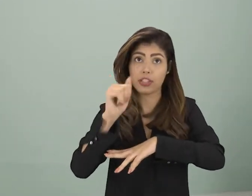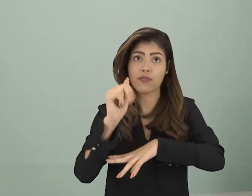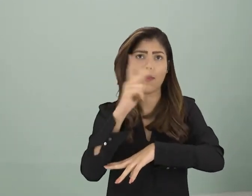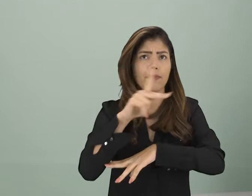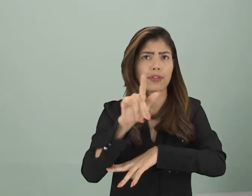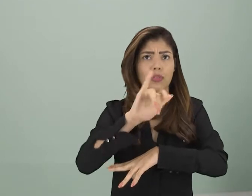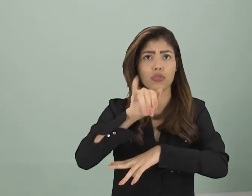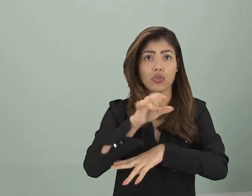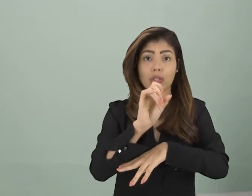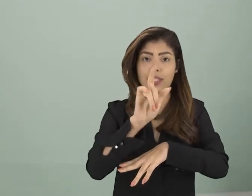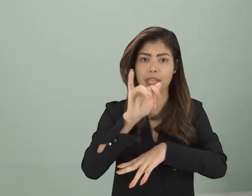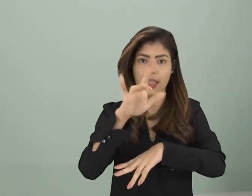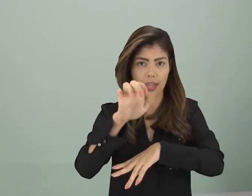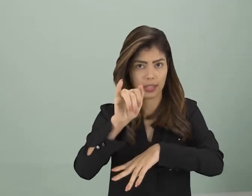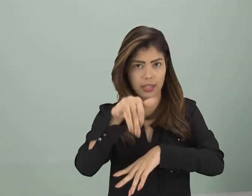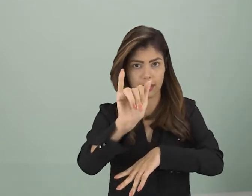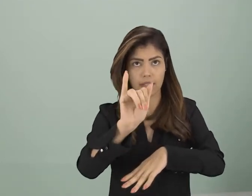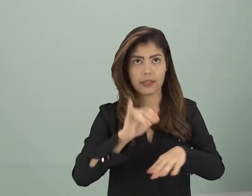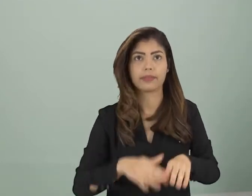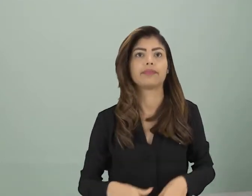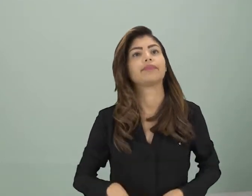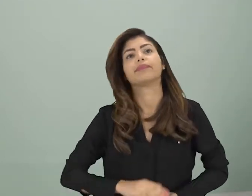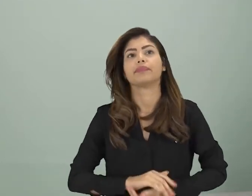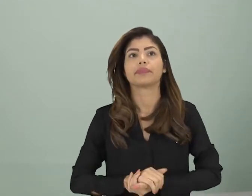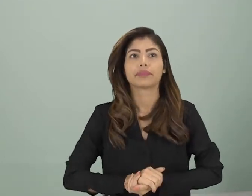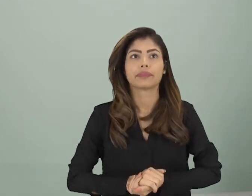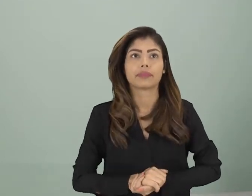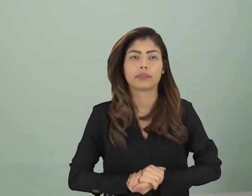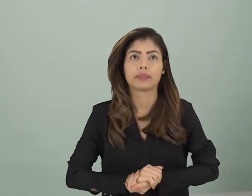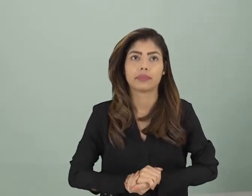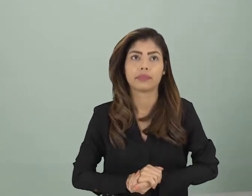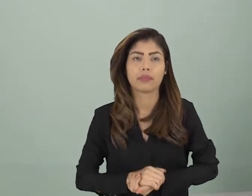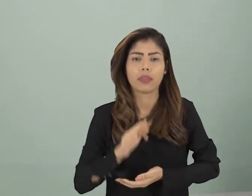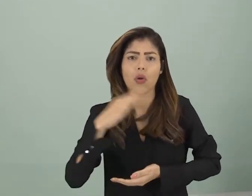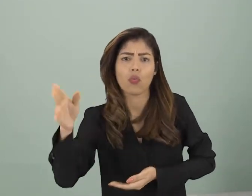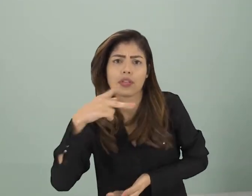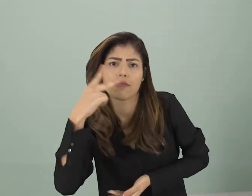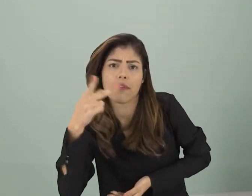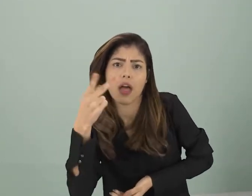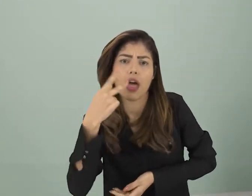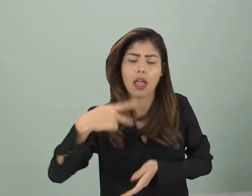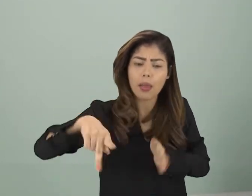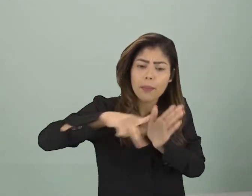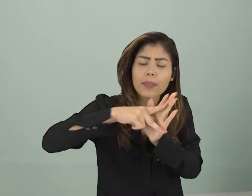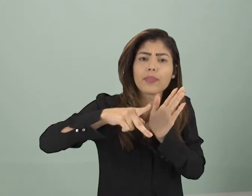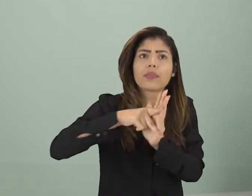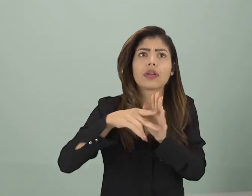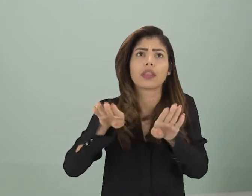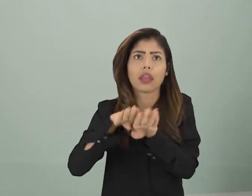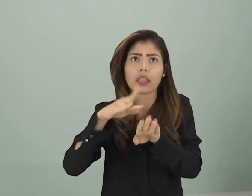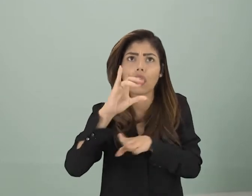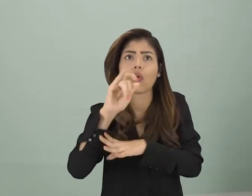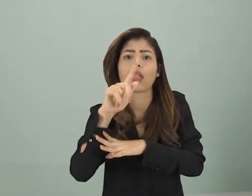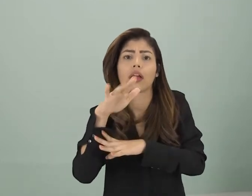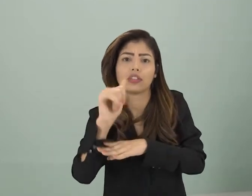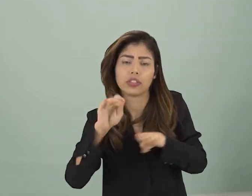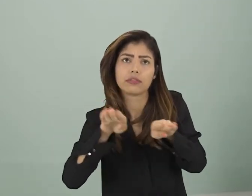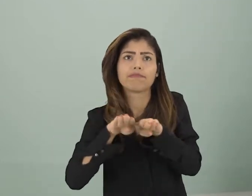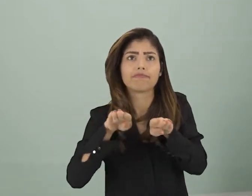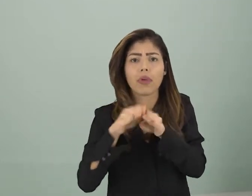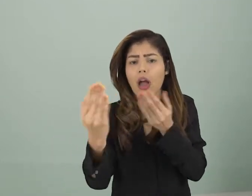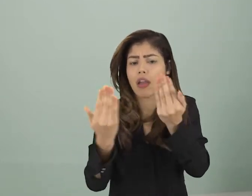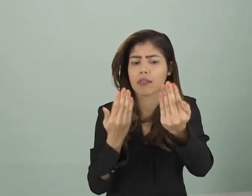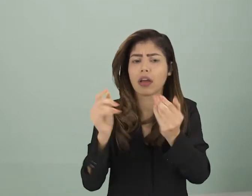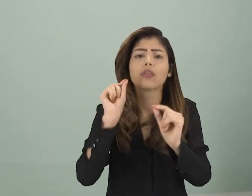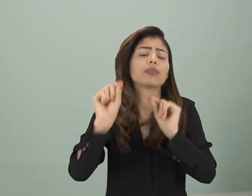prazer estar continuando esse assunto com vocês. Quando se fala de propriedades das soluções, muitas delas estão relacionadas